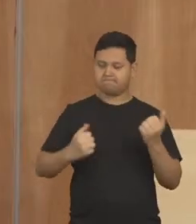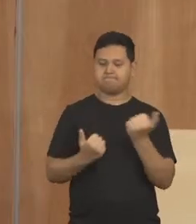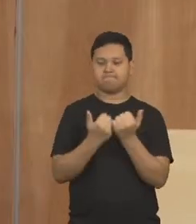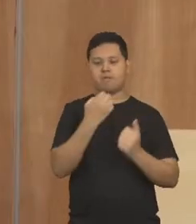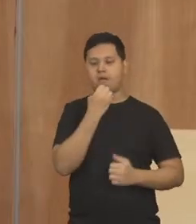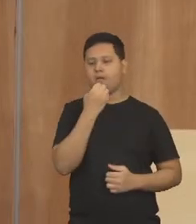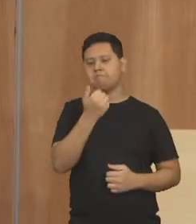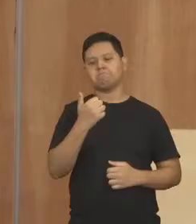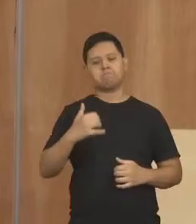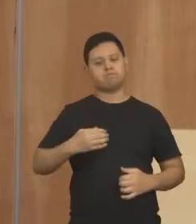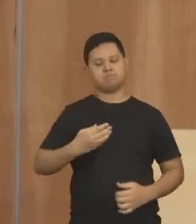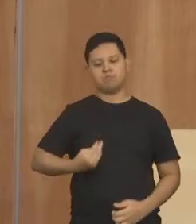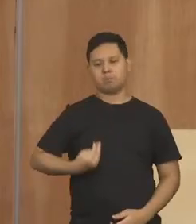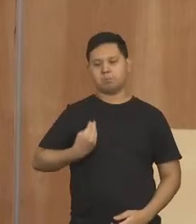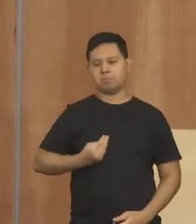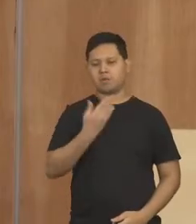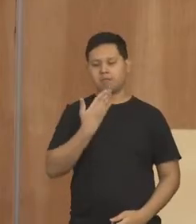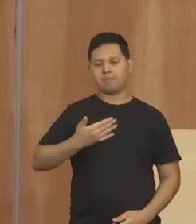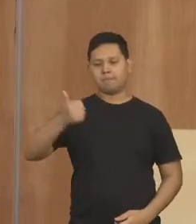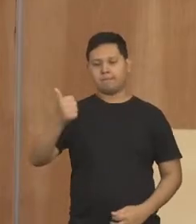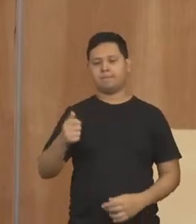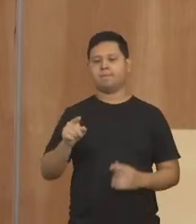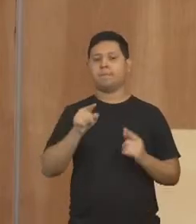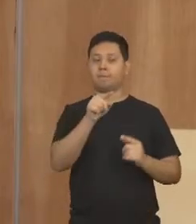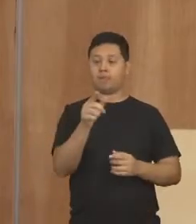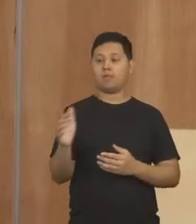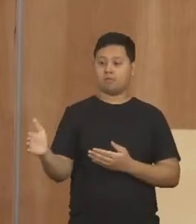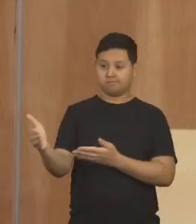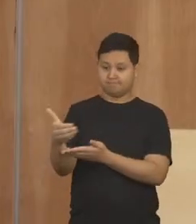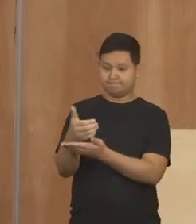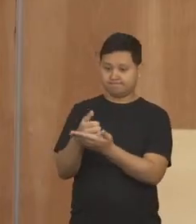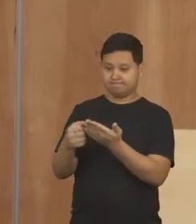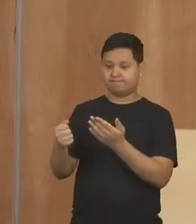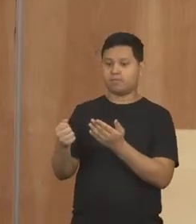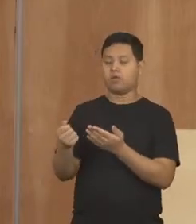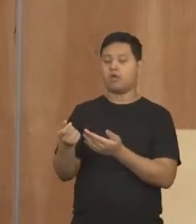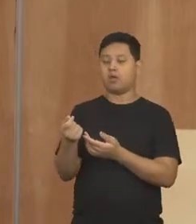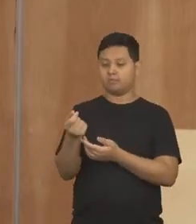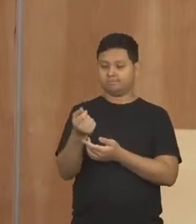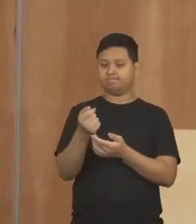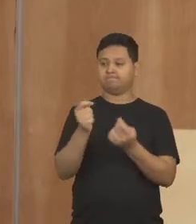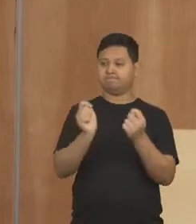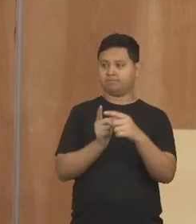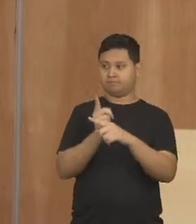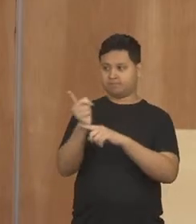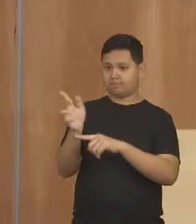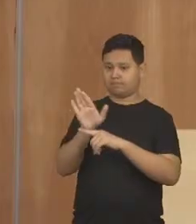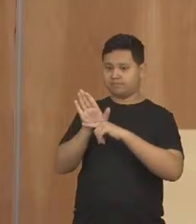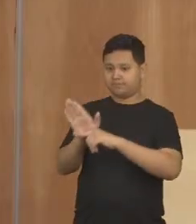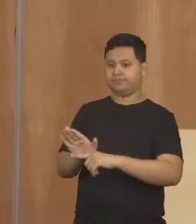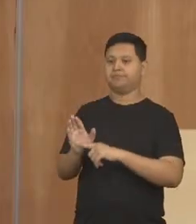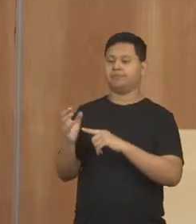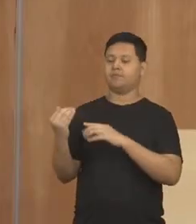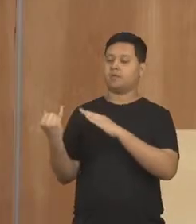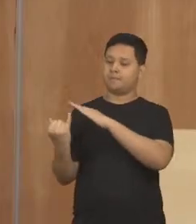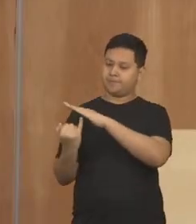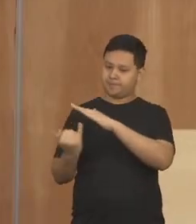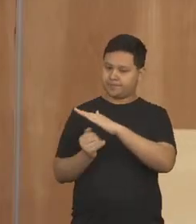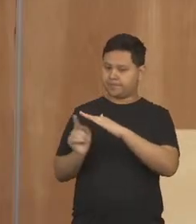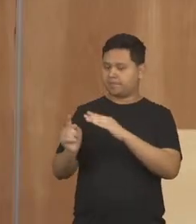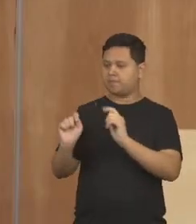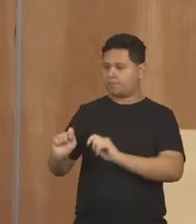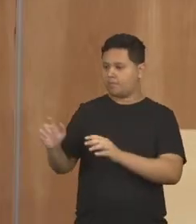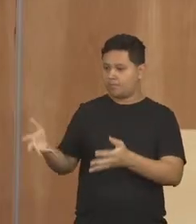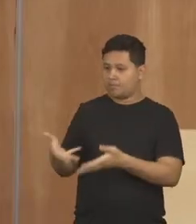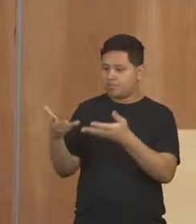vida digna. A captação de recursos permitirá que mais entidades filantrópicas desenvolvam e